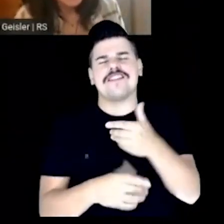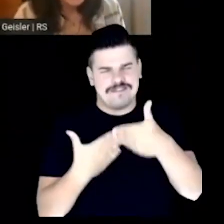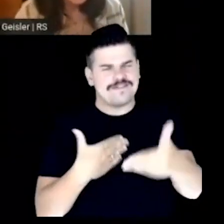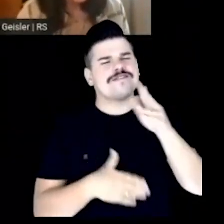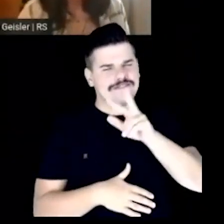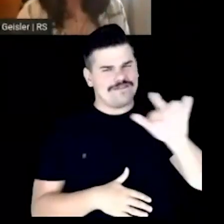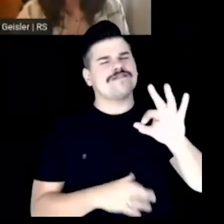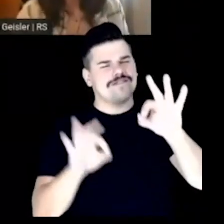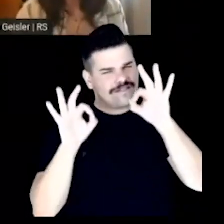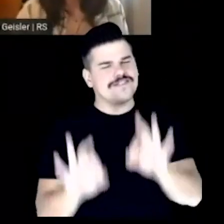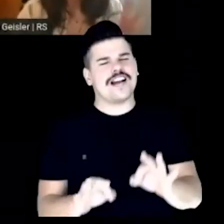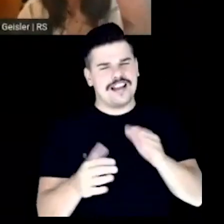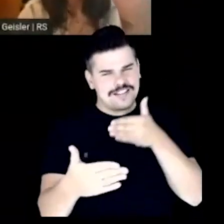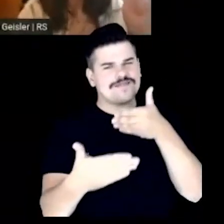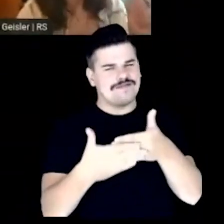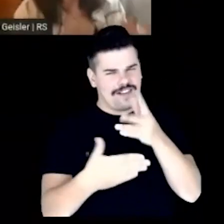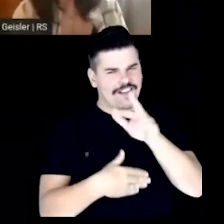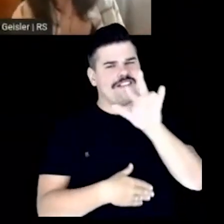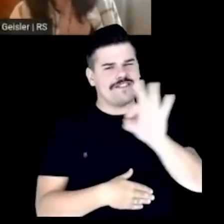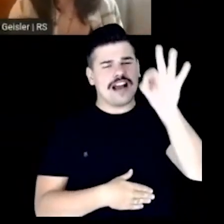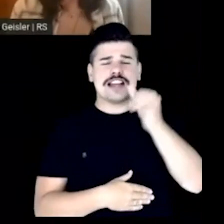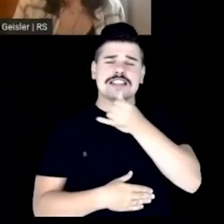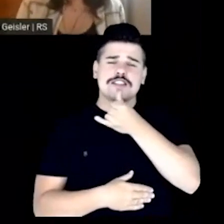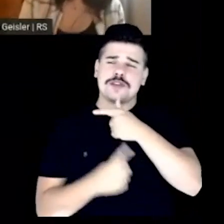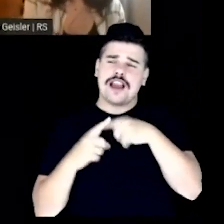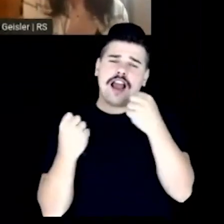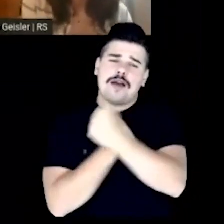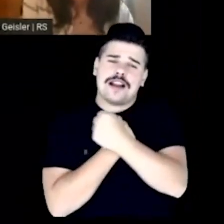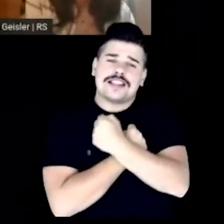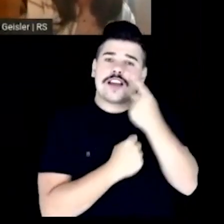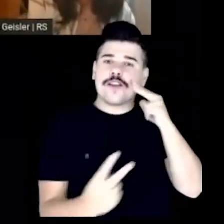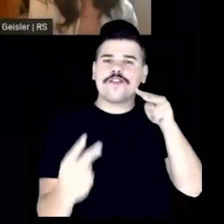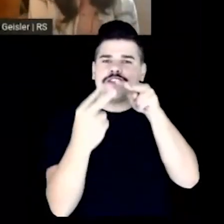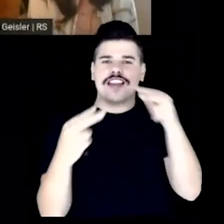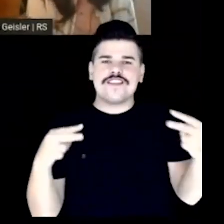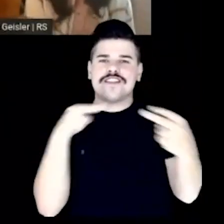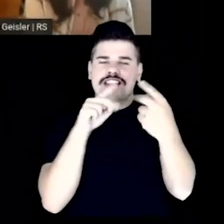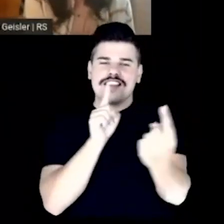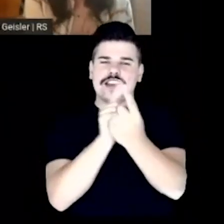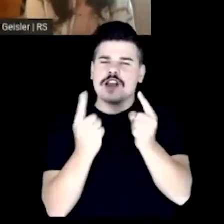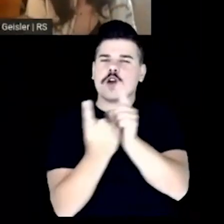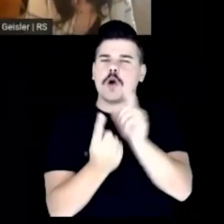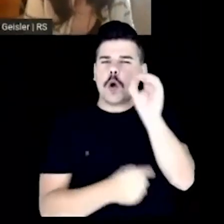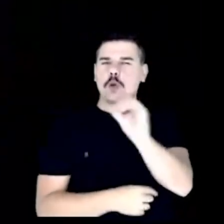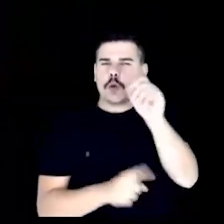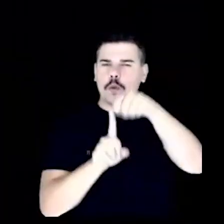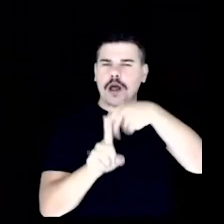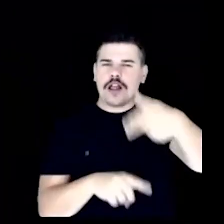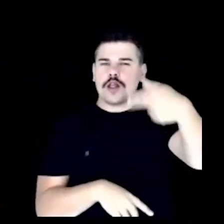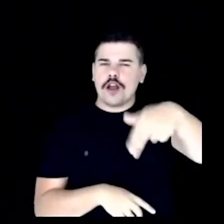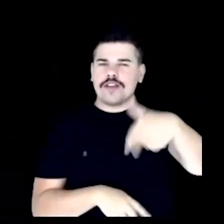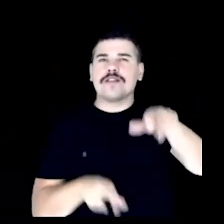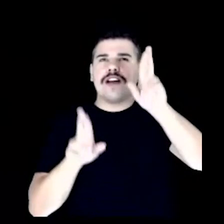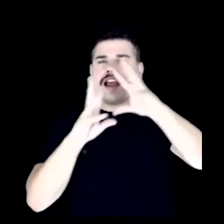Dia. Vai acontecer. Vai acontecer. Em pessoa. Eu estou muito triste. Que é novembro, outubro, novembro. Já